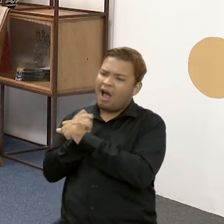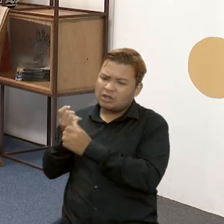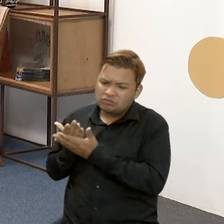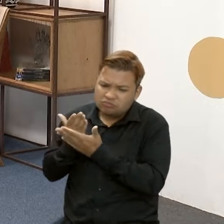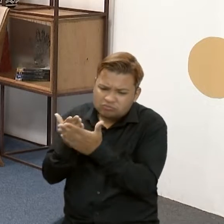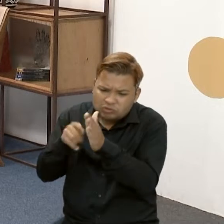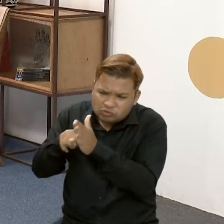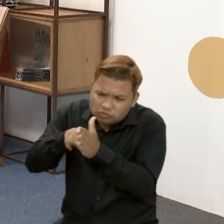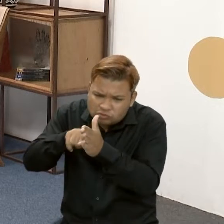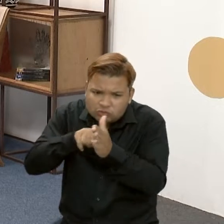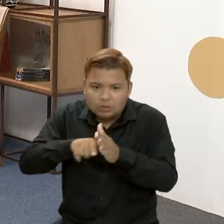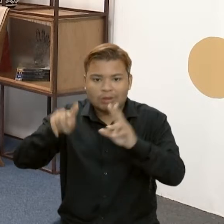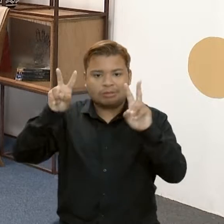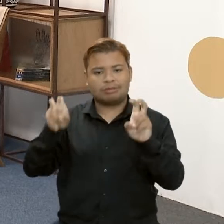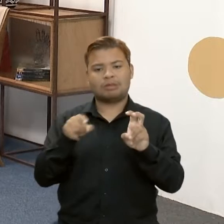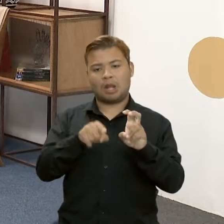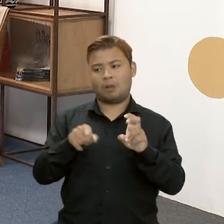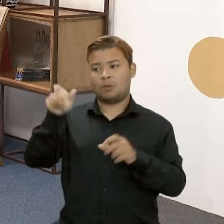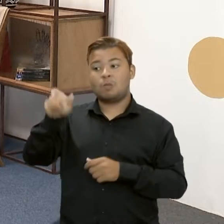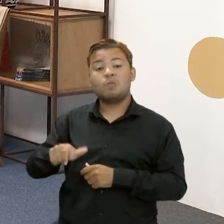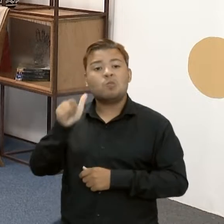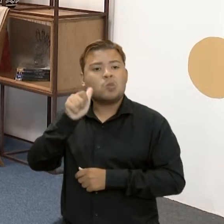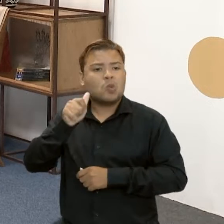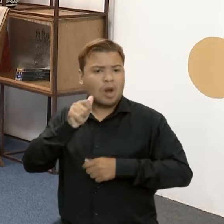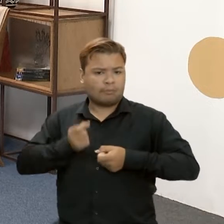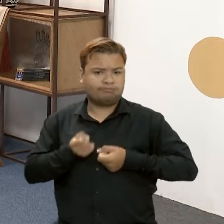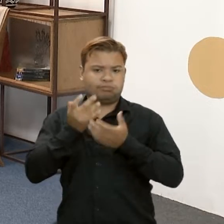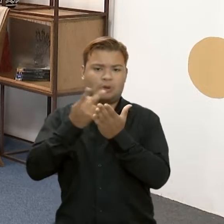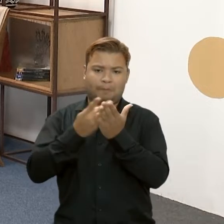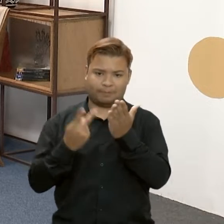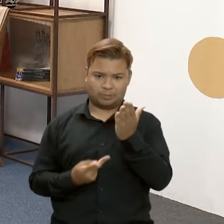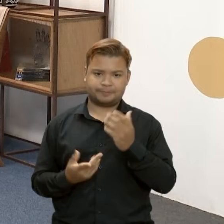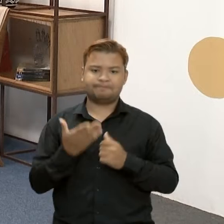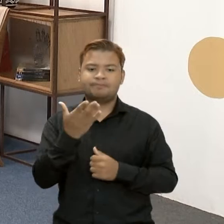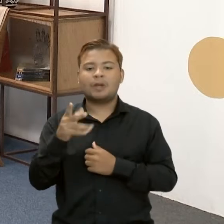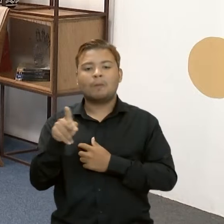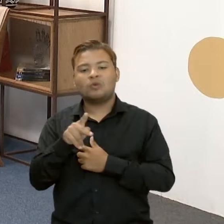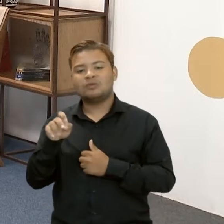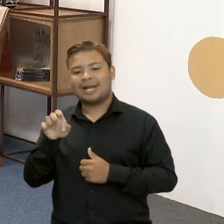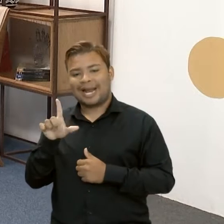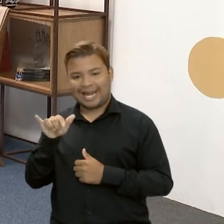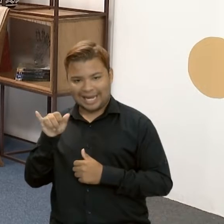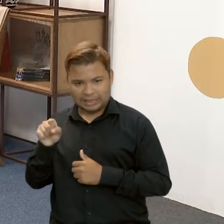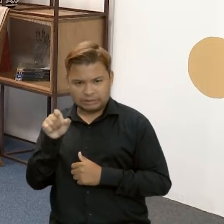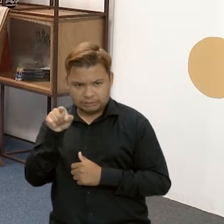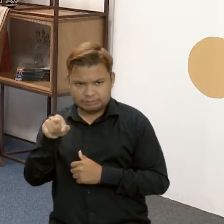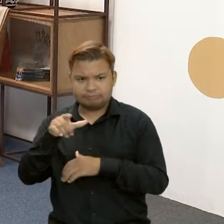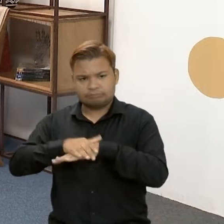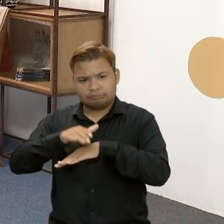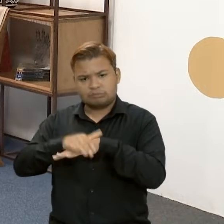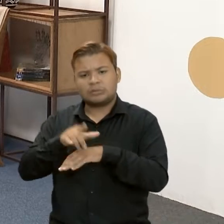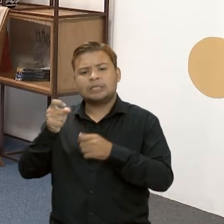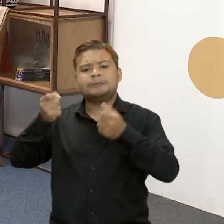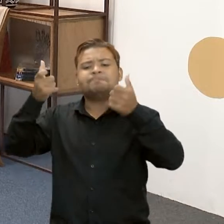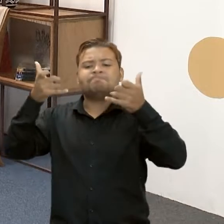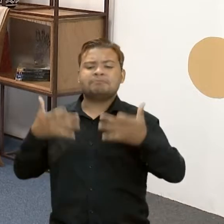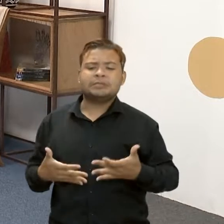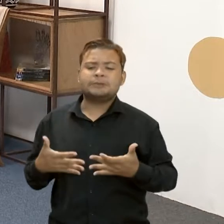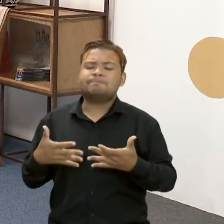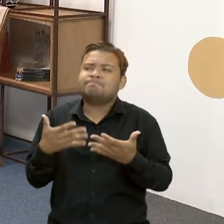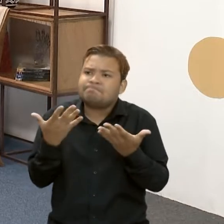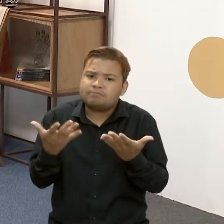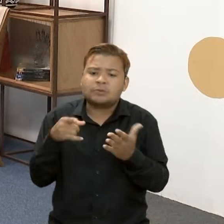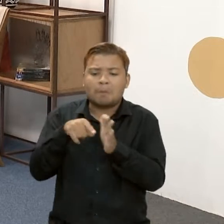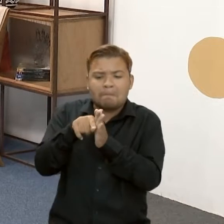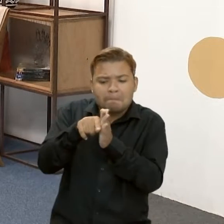essa temática, essa poetisa. Quero começar com a professora Elis. Conta pra gente qual que é o objetivo